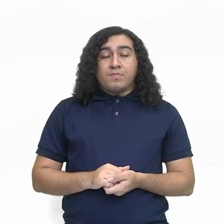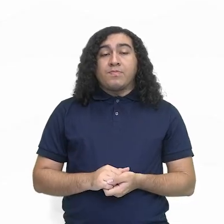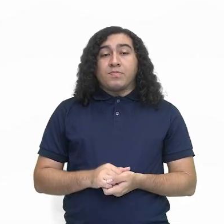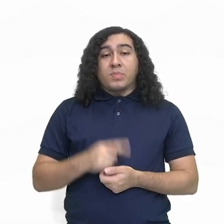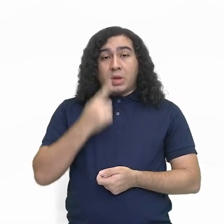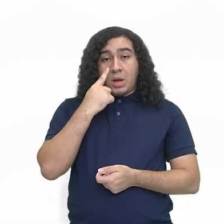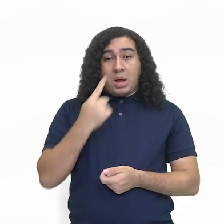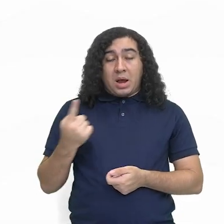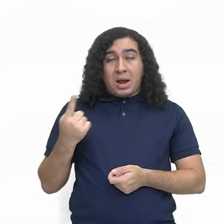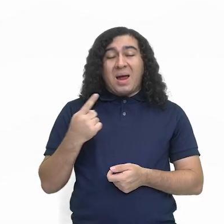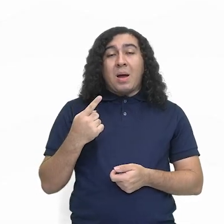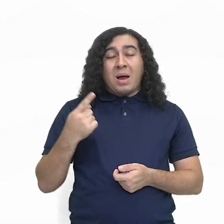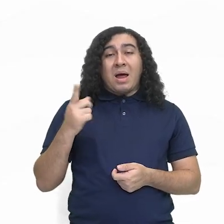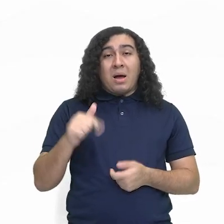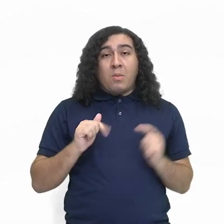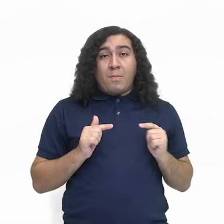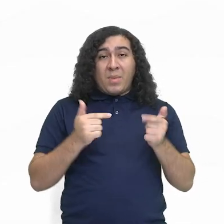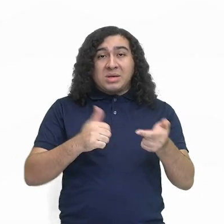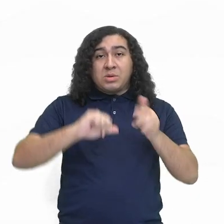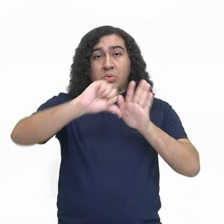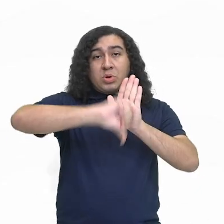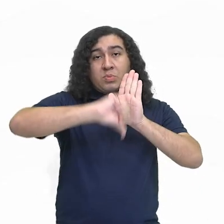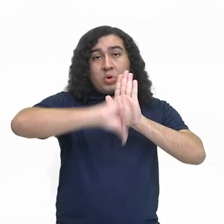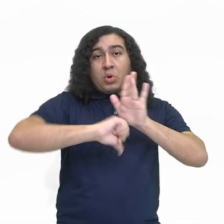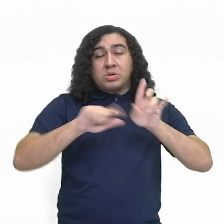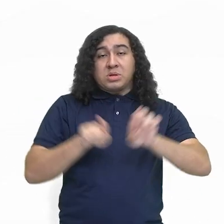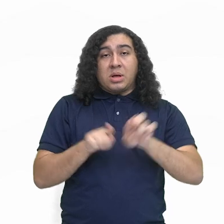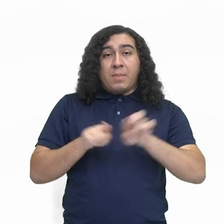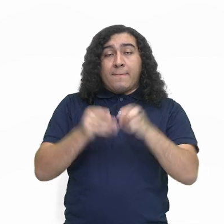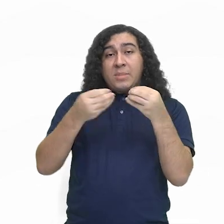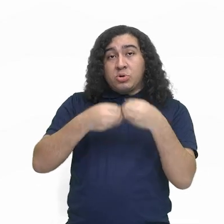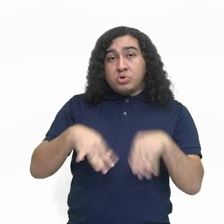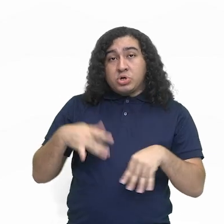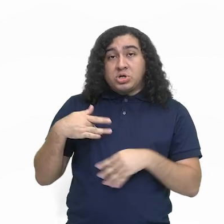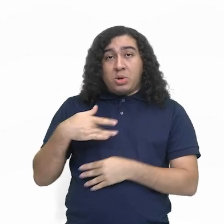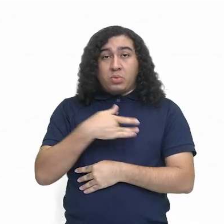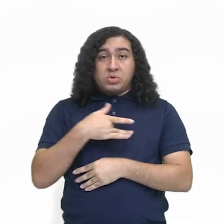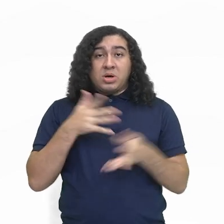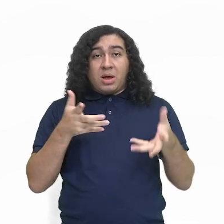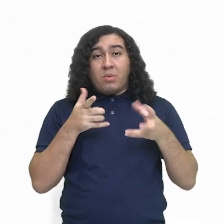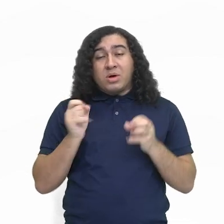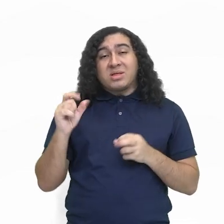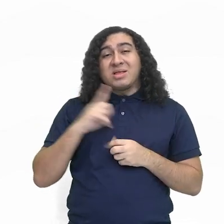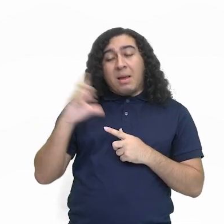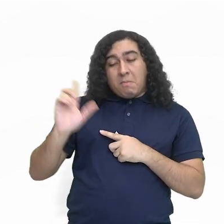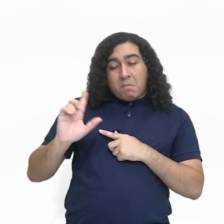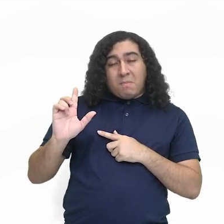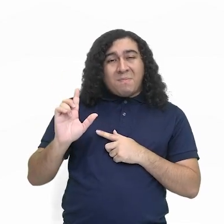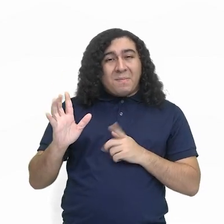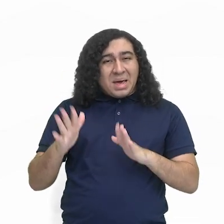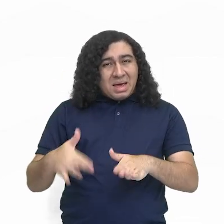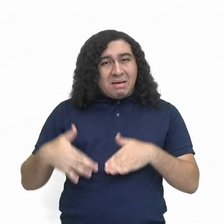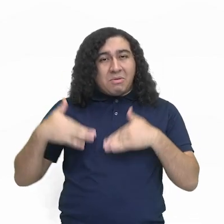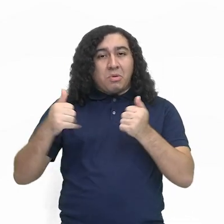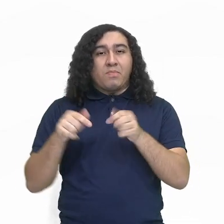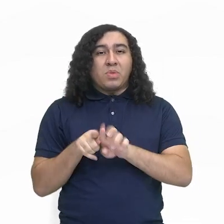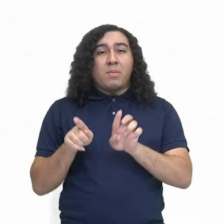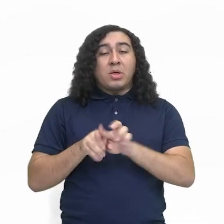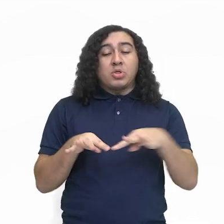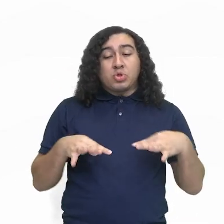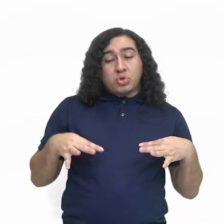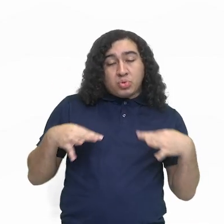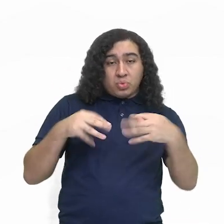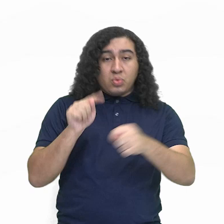uma prática ilegal e prejudicial à saúde, busca por uma vantagem competitiva. Os escândalos de doping abalam